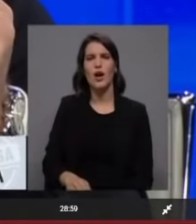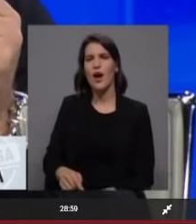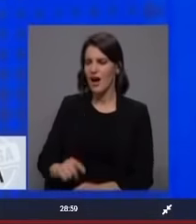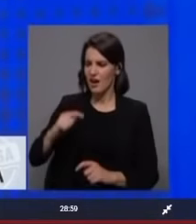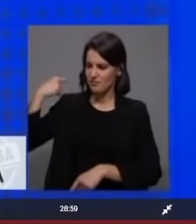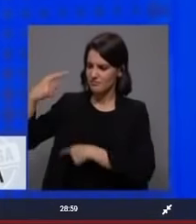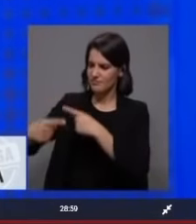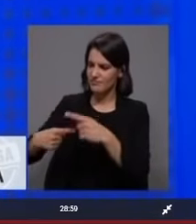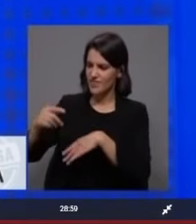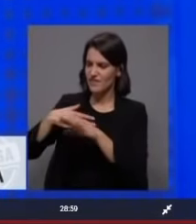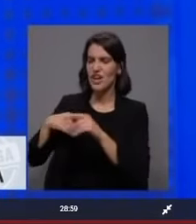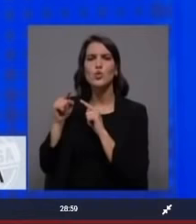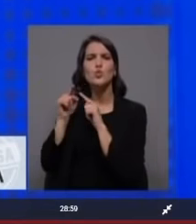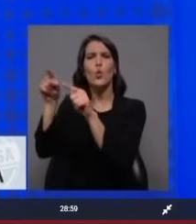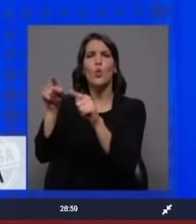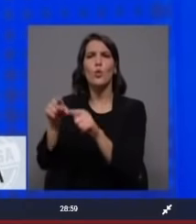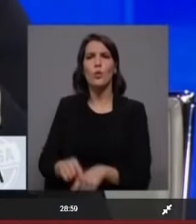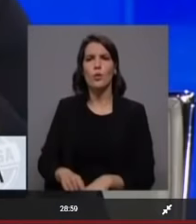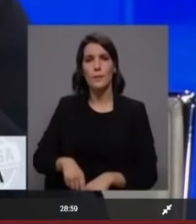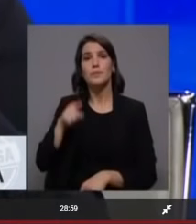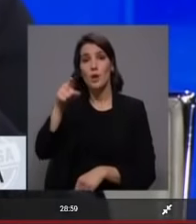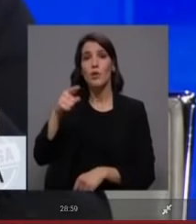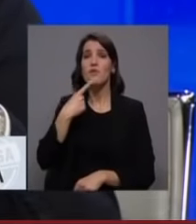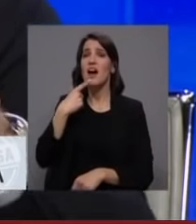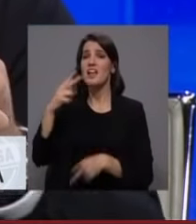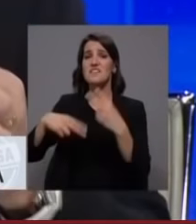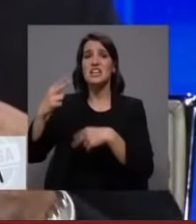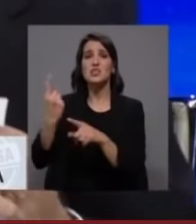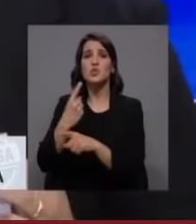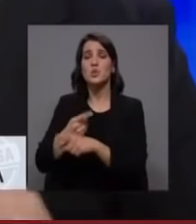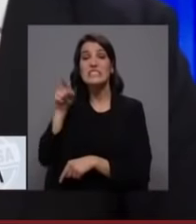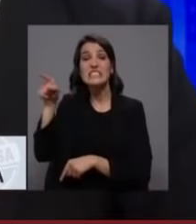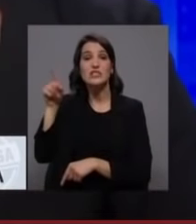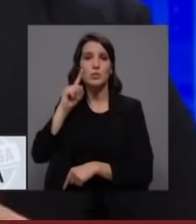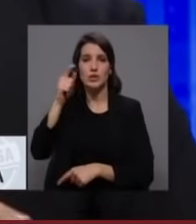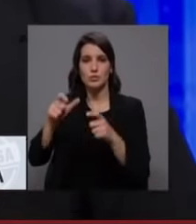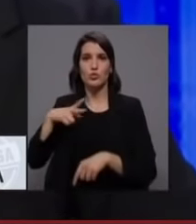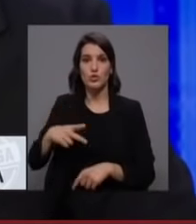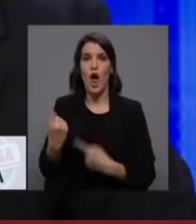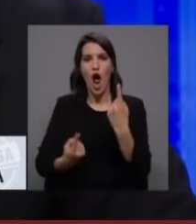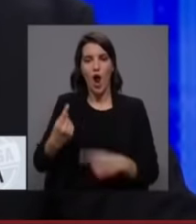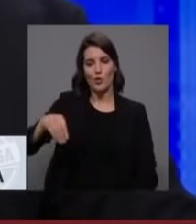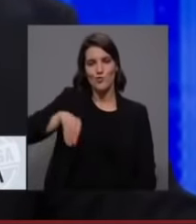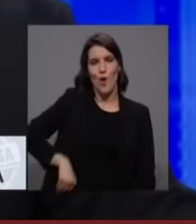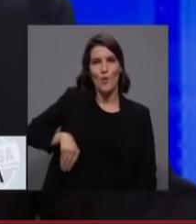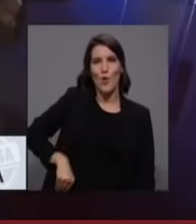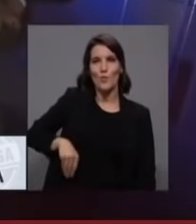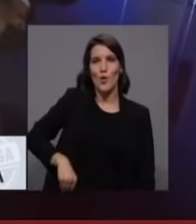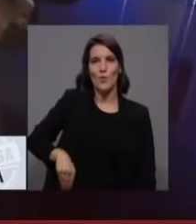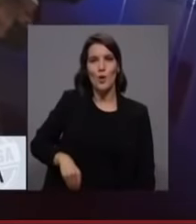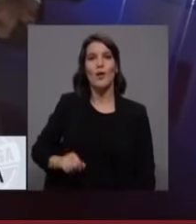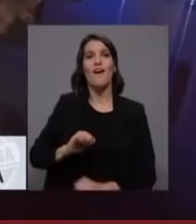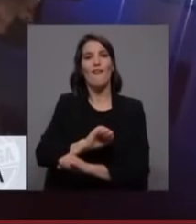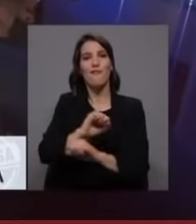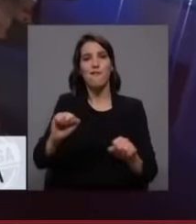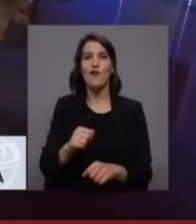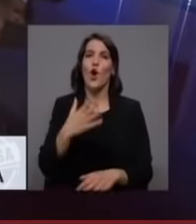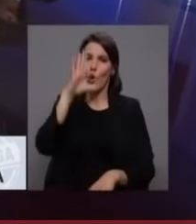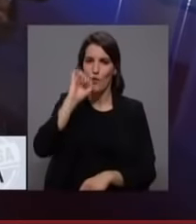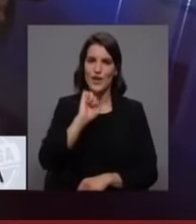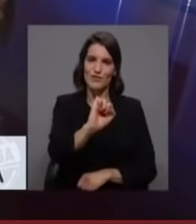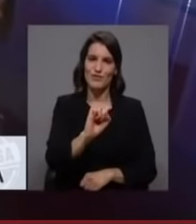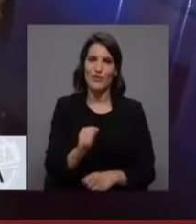em volta se quiser sped tributário Isto é o conta para português é que Enquanto uns dias seus votos as suas clientelas políticas a volta do seu